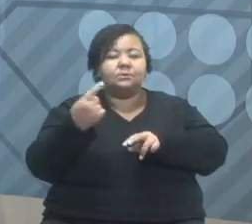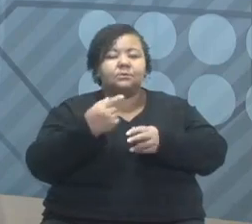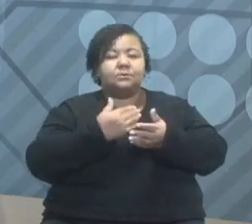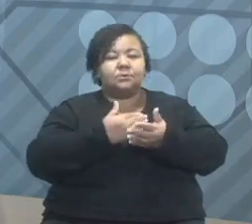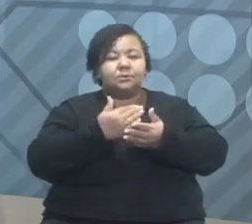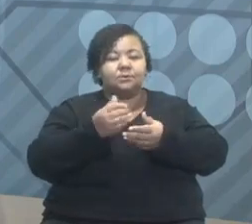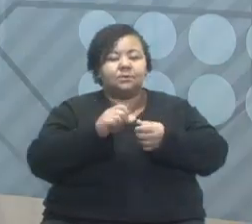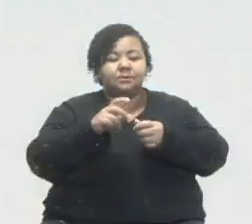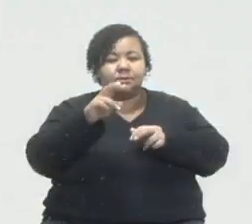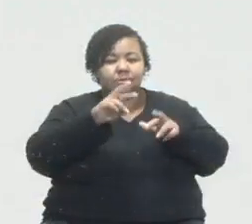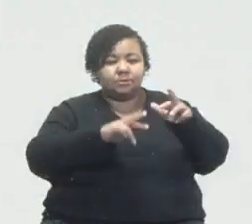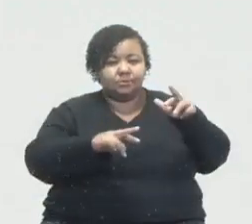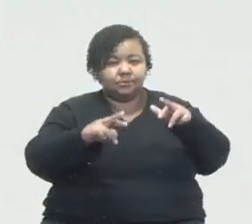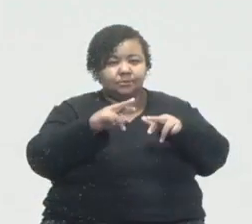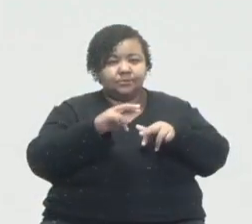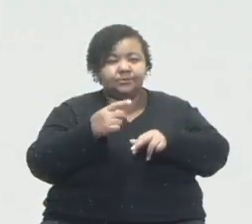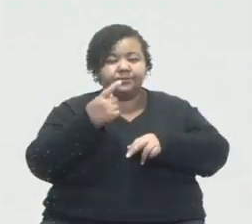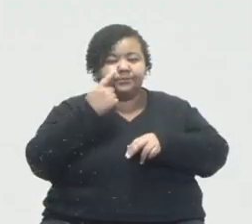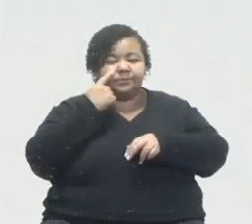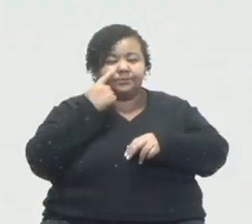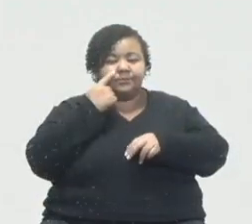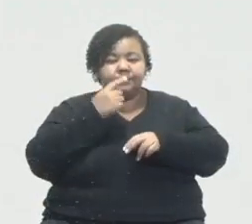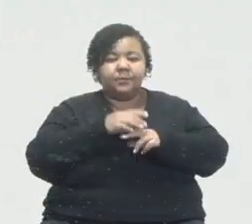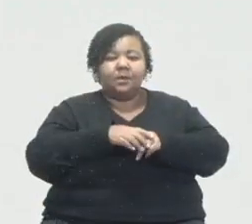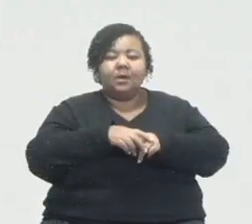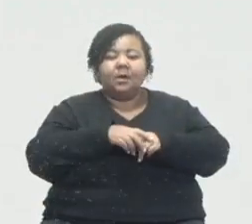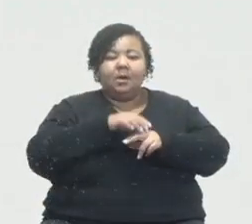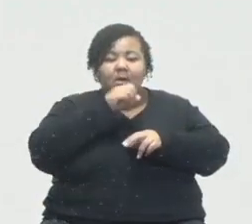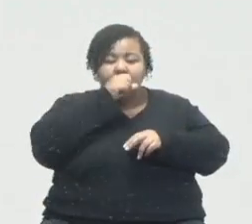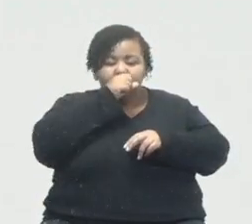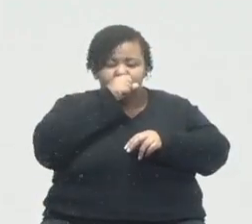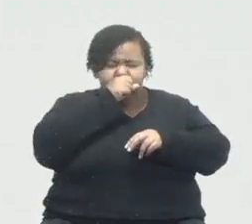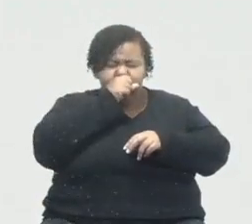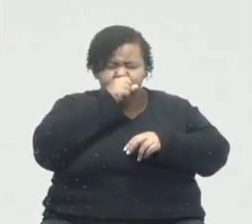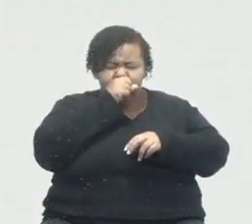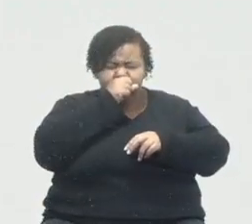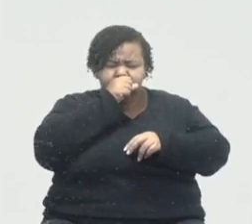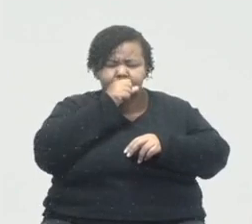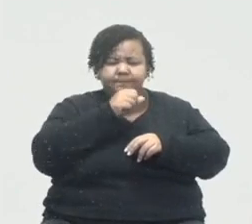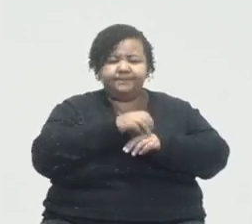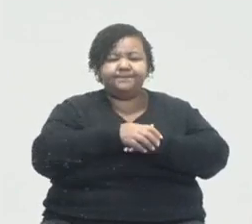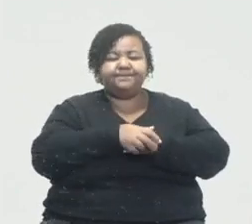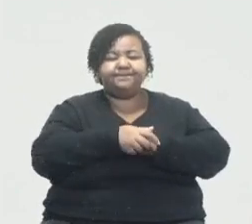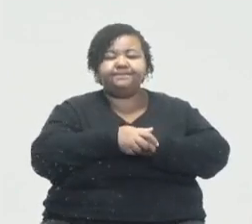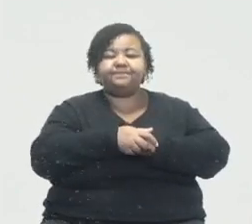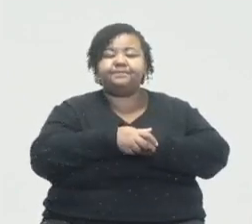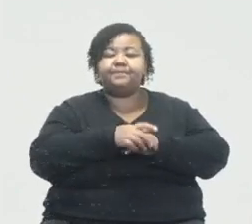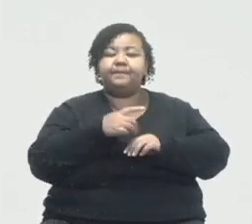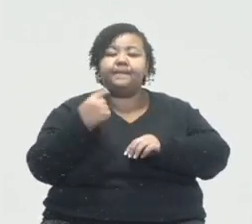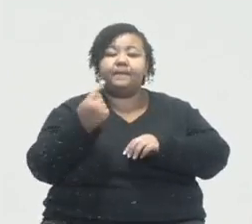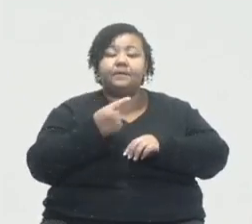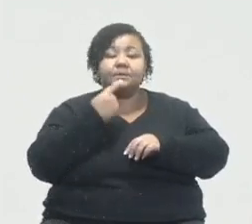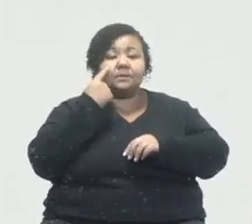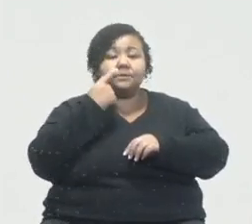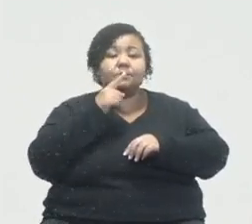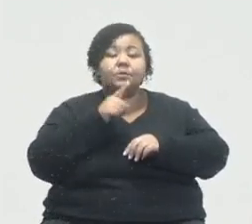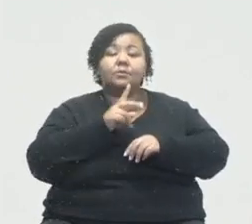essa análise. Acompanhe. Então, fazendo uso da seguinte equação, considerando o R3, nós temos a seguinte